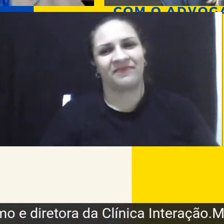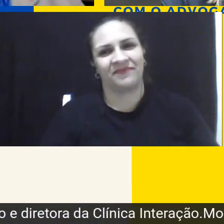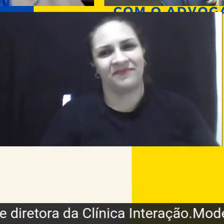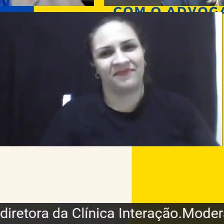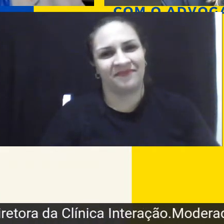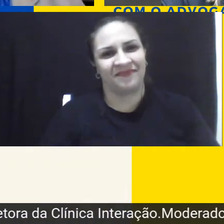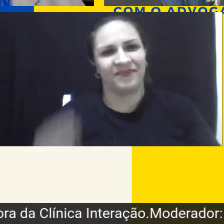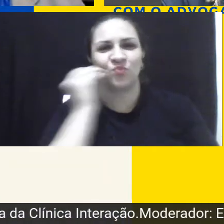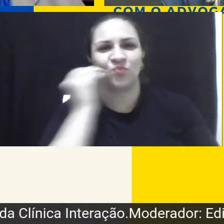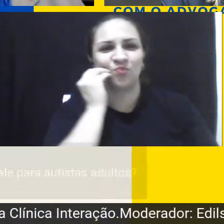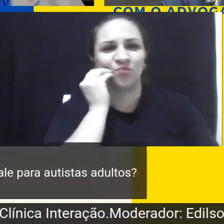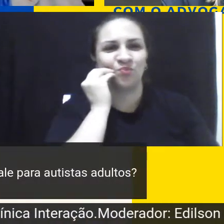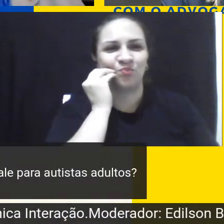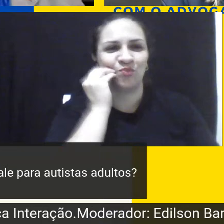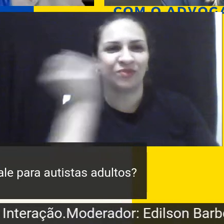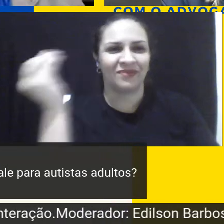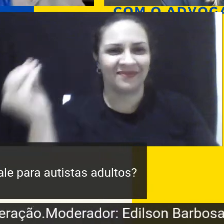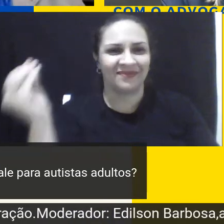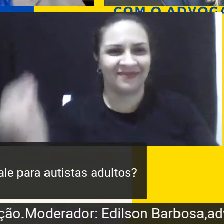beijo para nós.